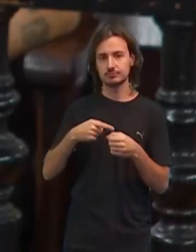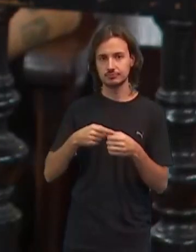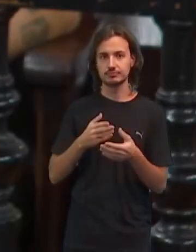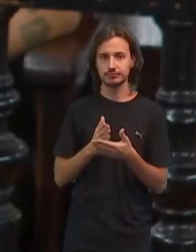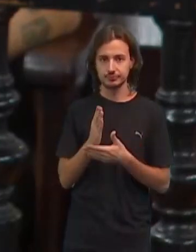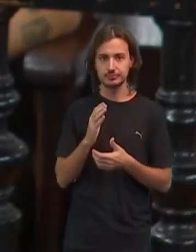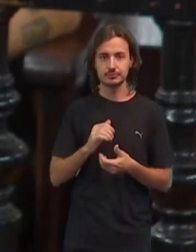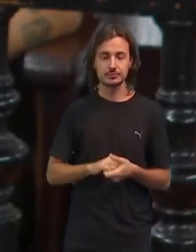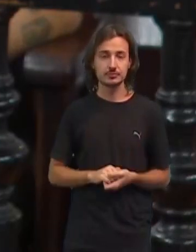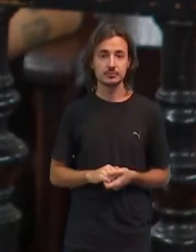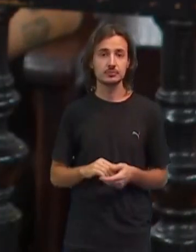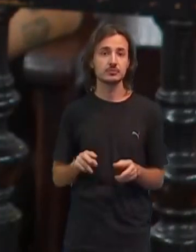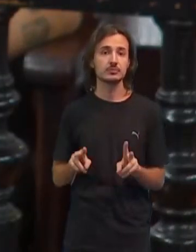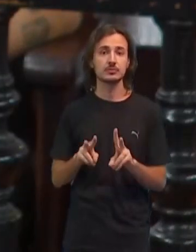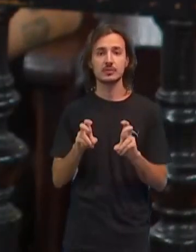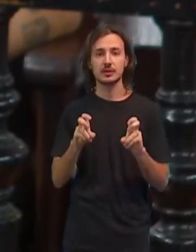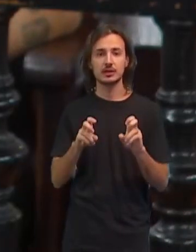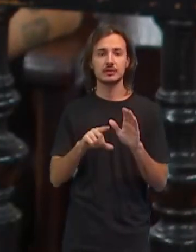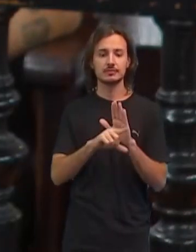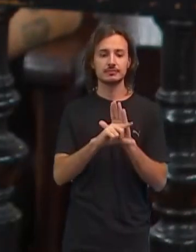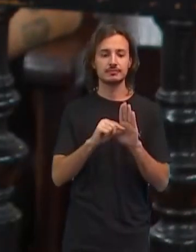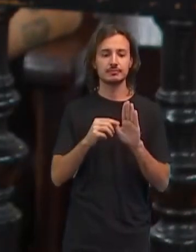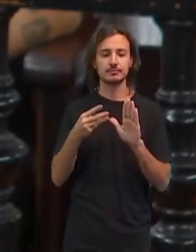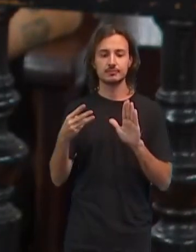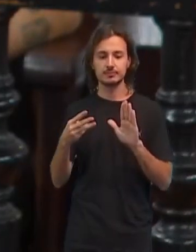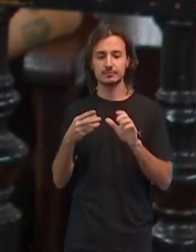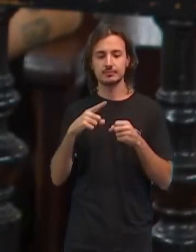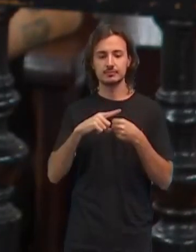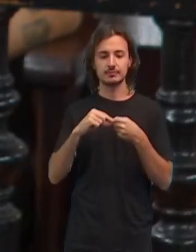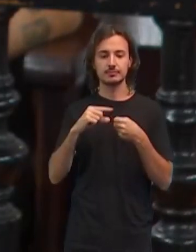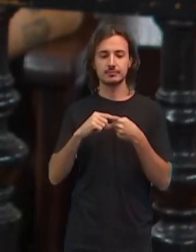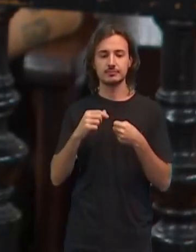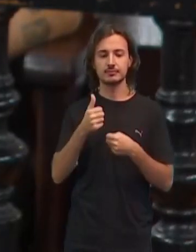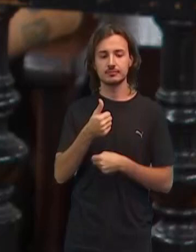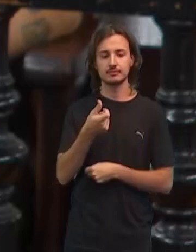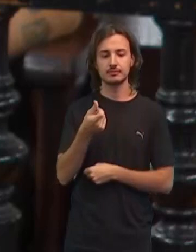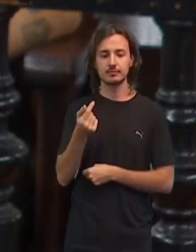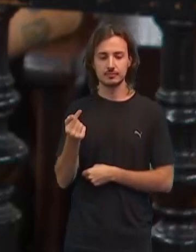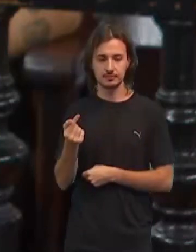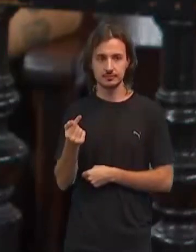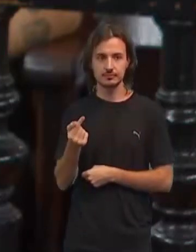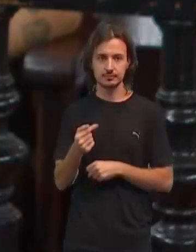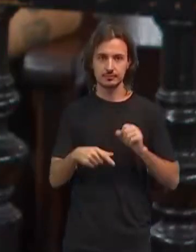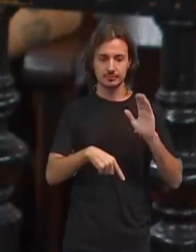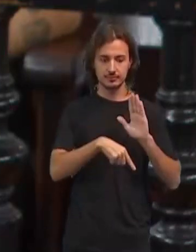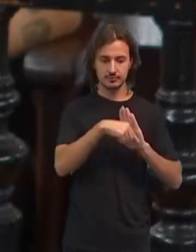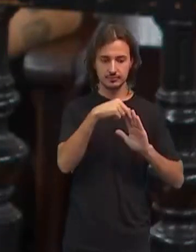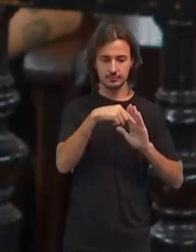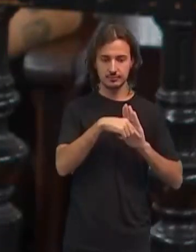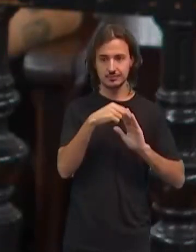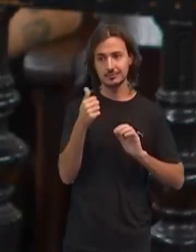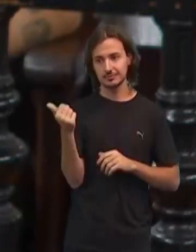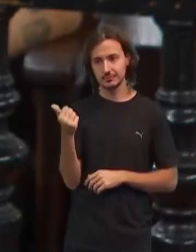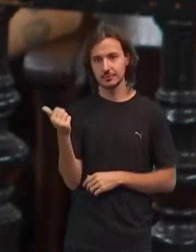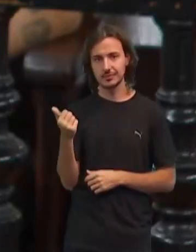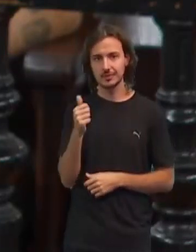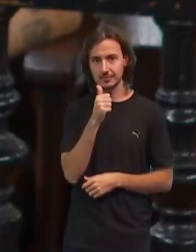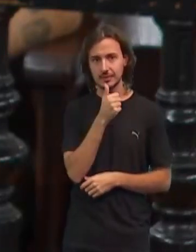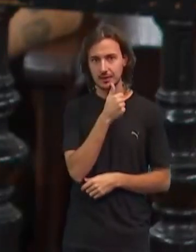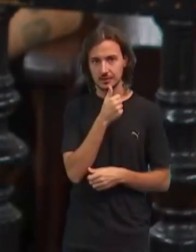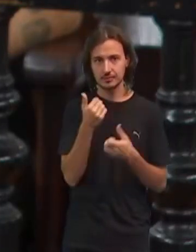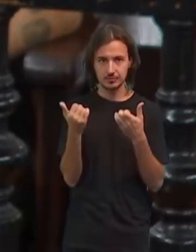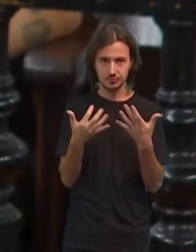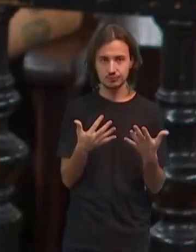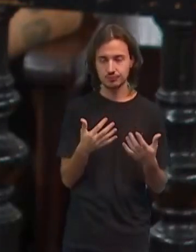tocante ao disposto do inciso 3 do artigo 167 da Constituição, que foi o artigo que o nobre vereador trouxe aqui na tribuna, mais um